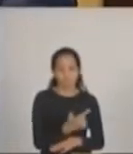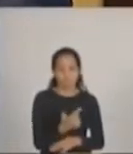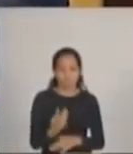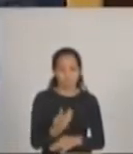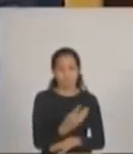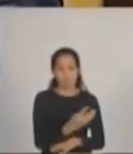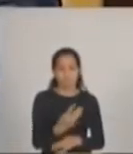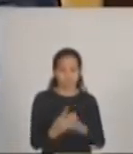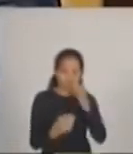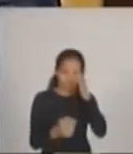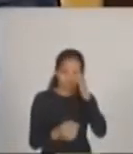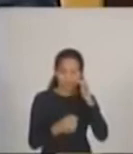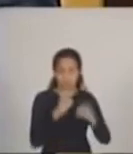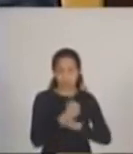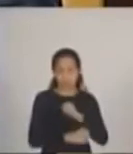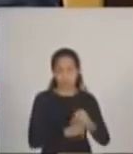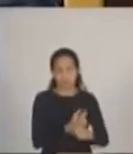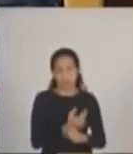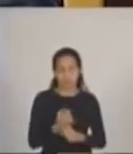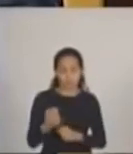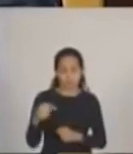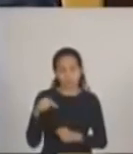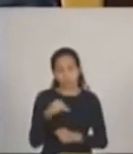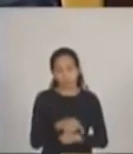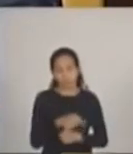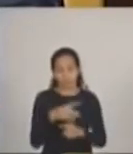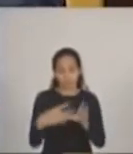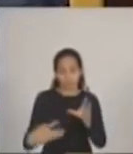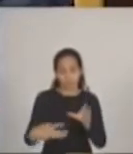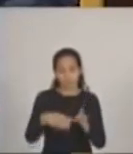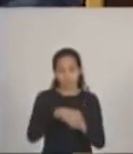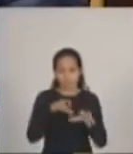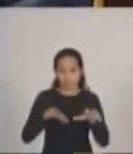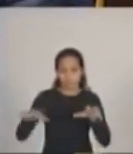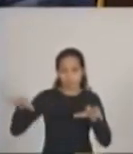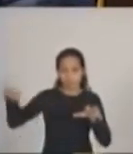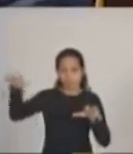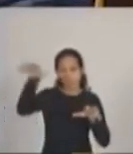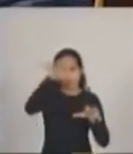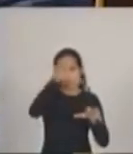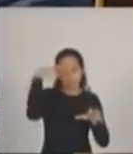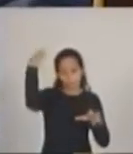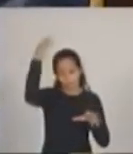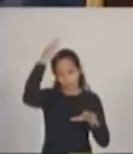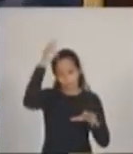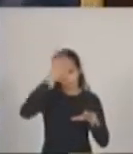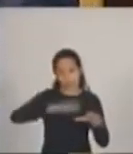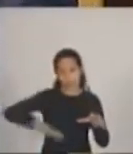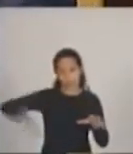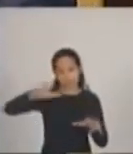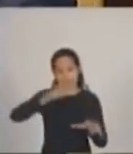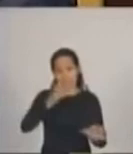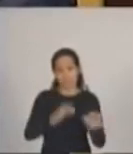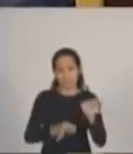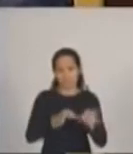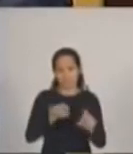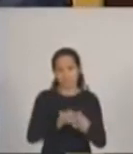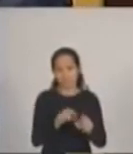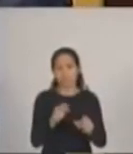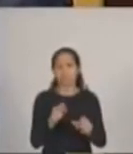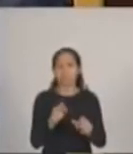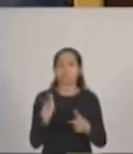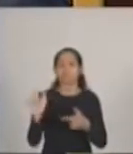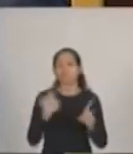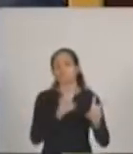2020, que procederam à integração das comarcas nas diversas regiões judiciárias do Espírito Santo e da outras providências,